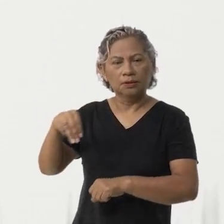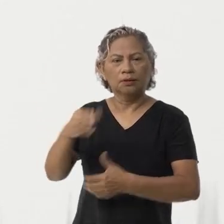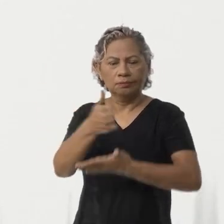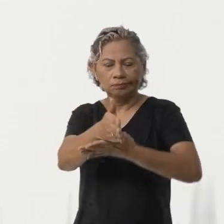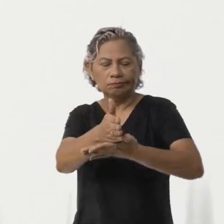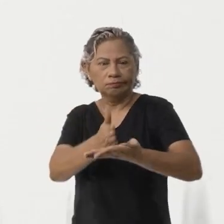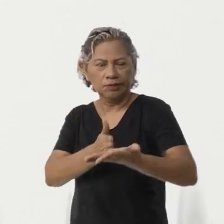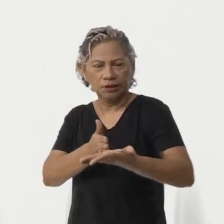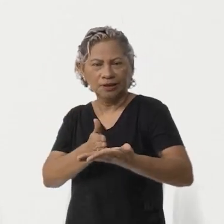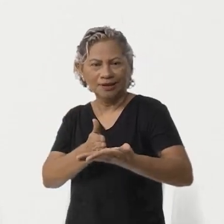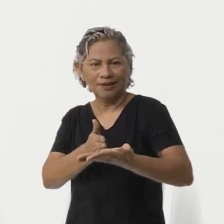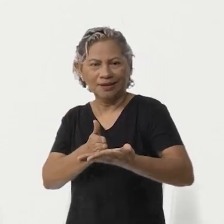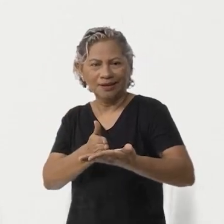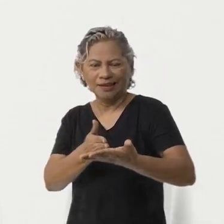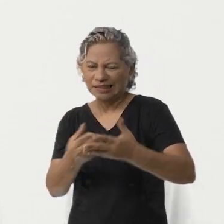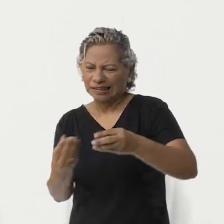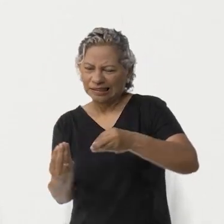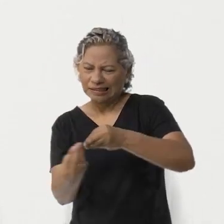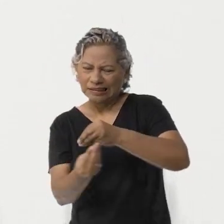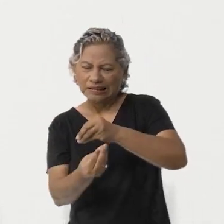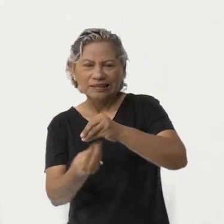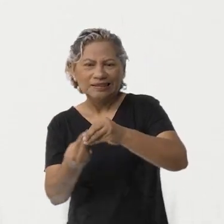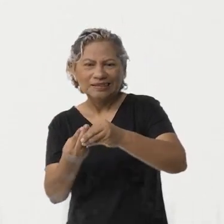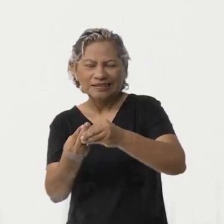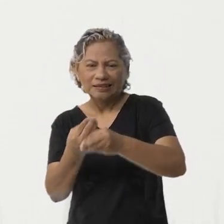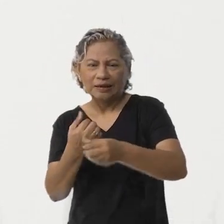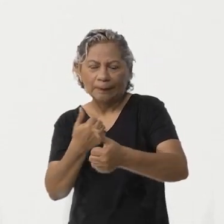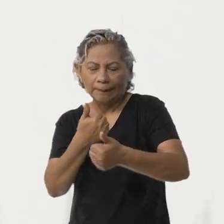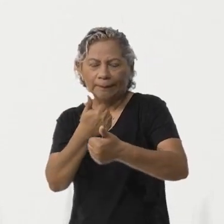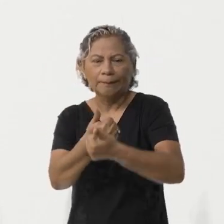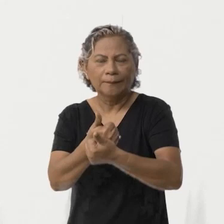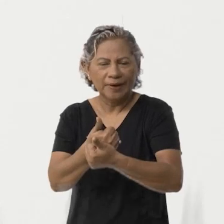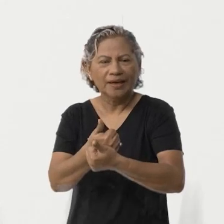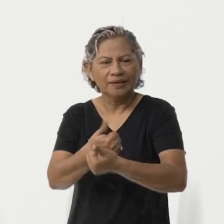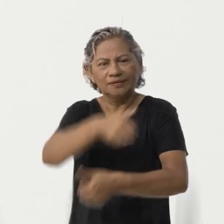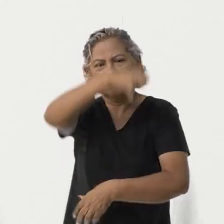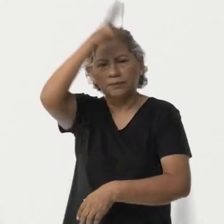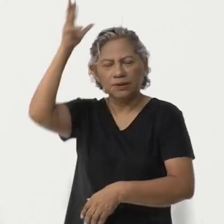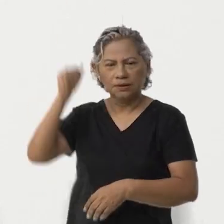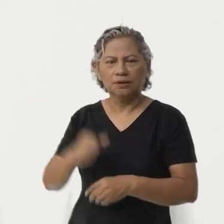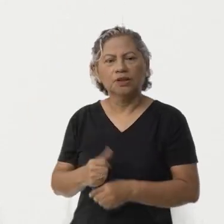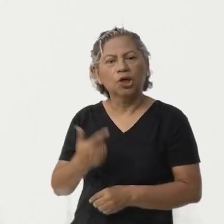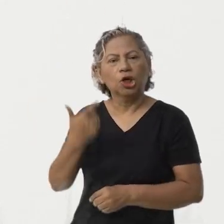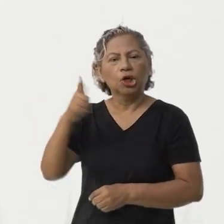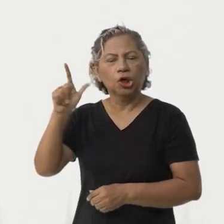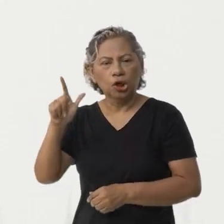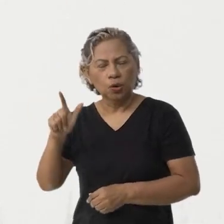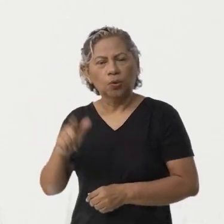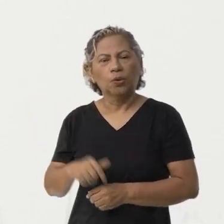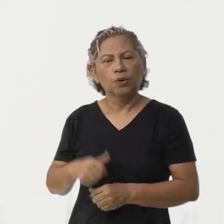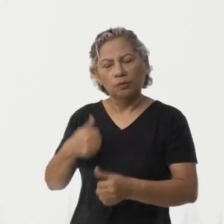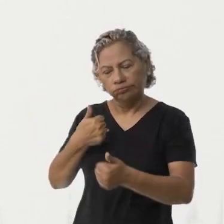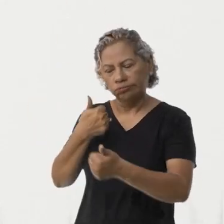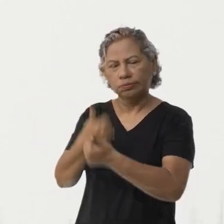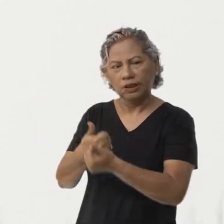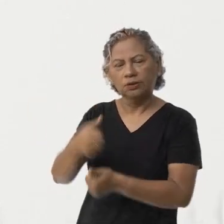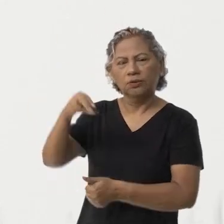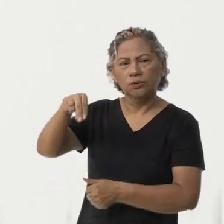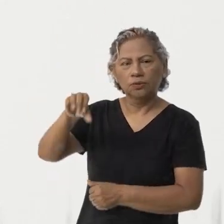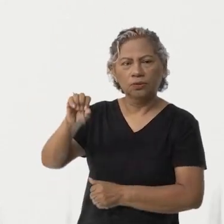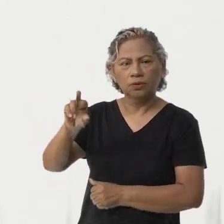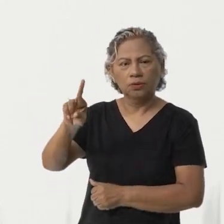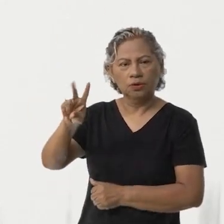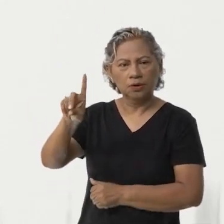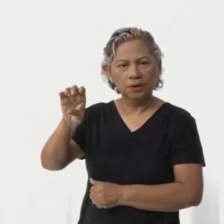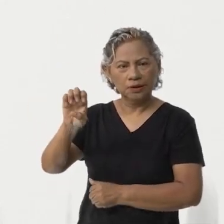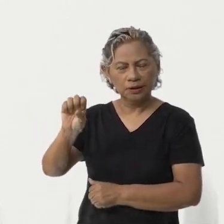do Maranhão. Basicamente, metade dele está dentro do Complexo Regional da Amazônia e a outra metade está dentro do